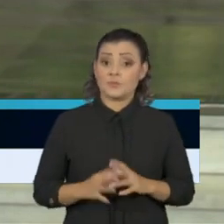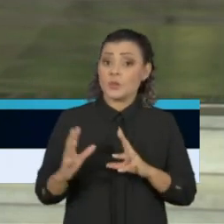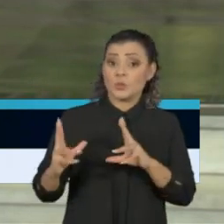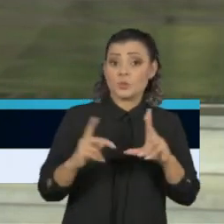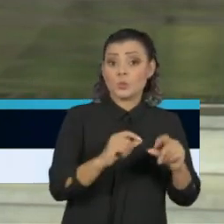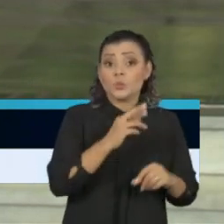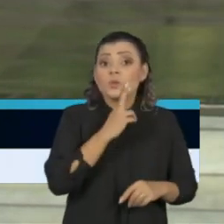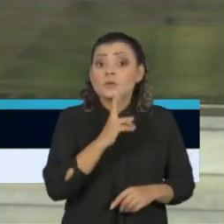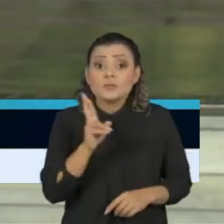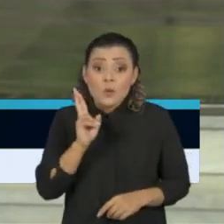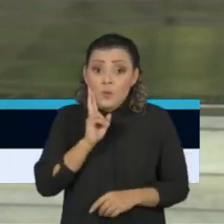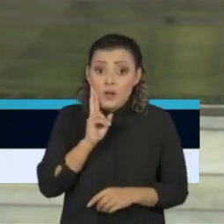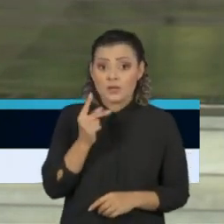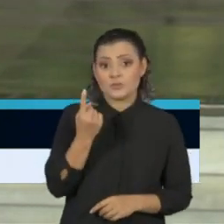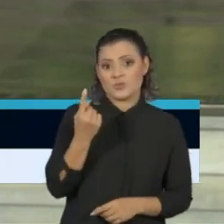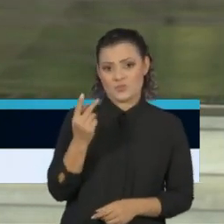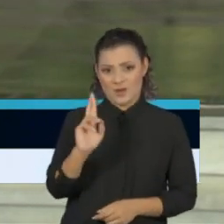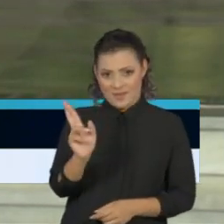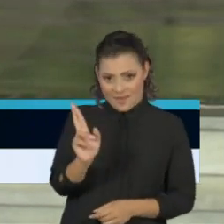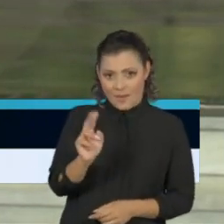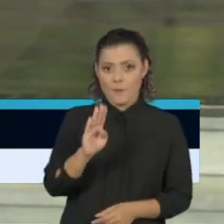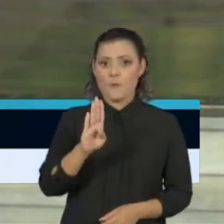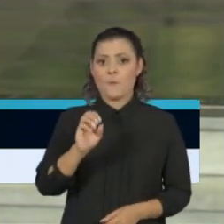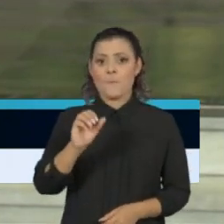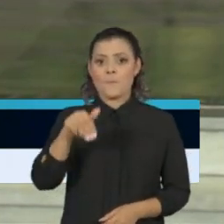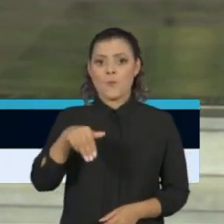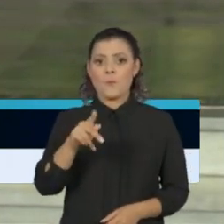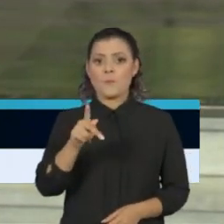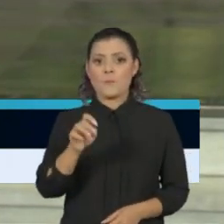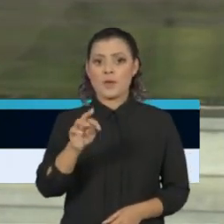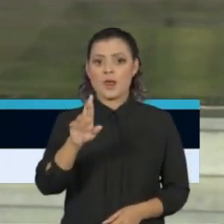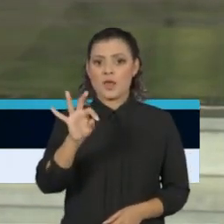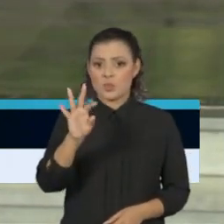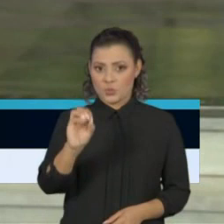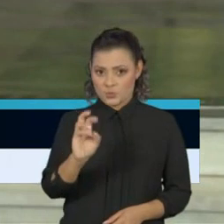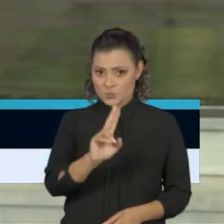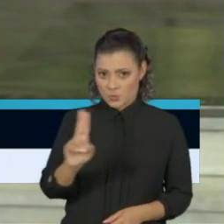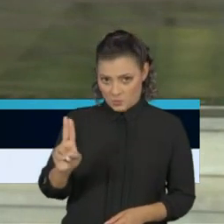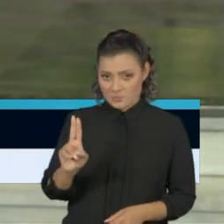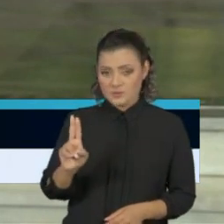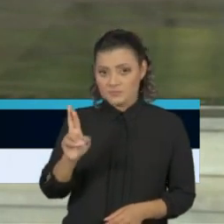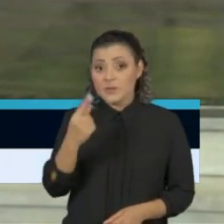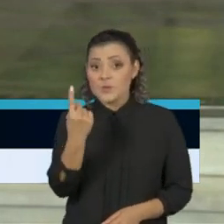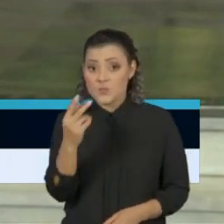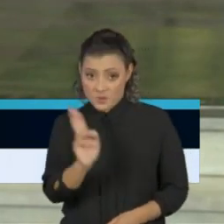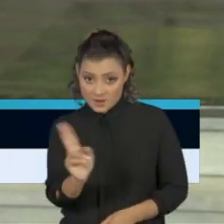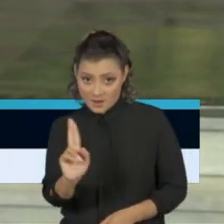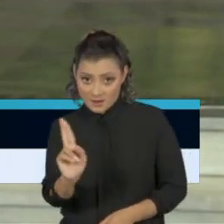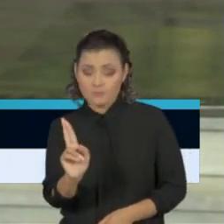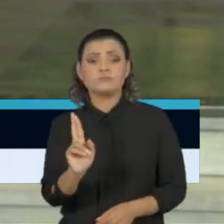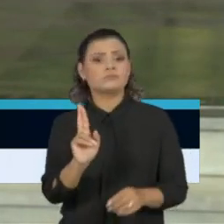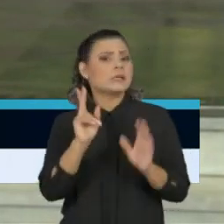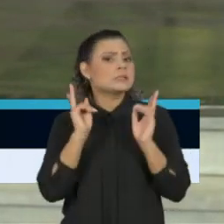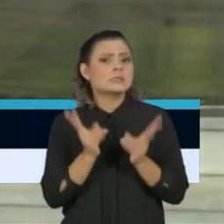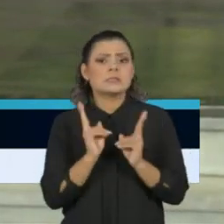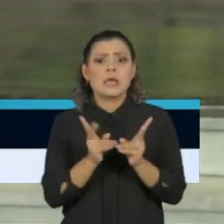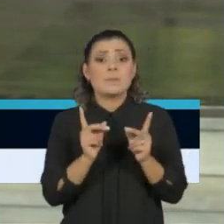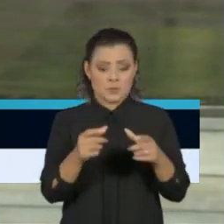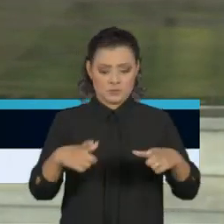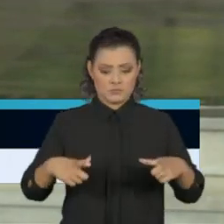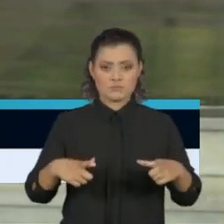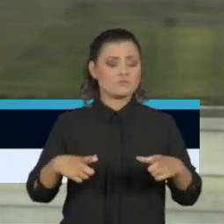os restaurantes do Bom Prato, daqui a Célia Parnes, que é responsável pelos restaurantes do Bom Prato, vão servir em